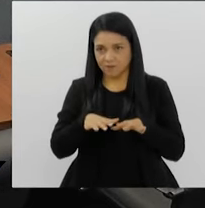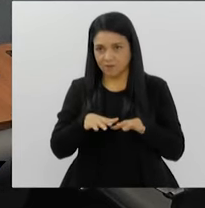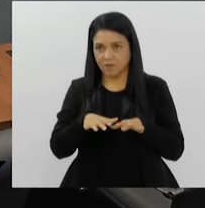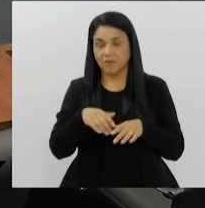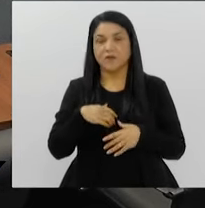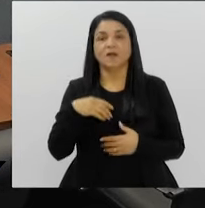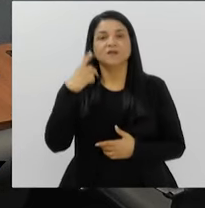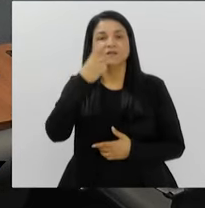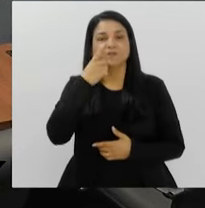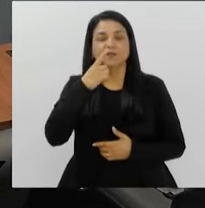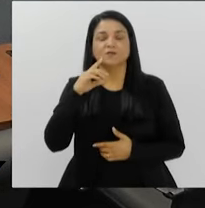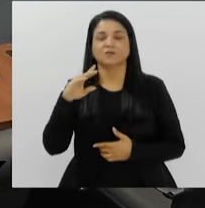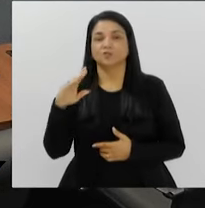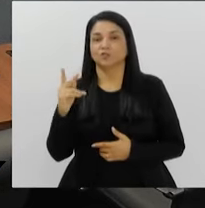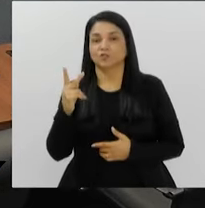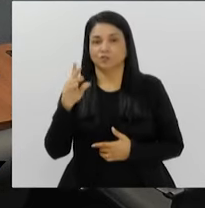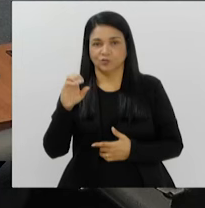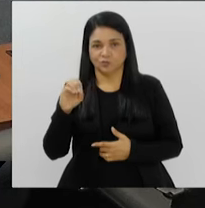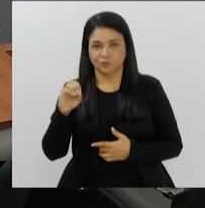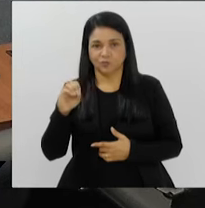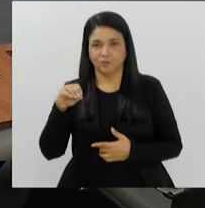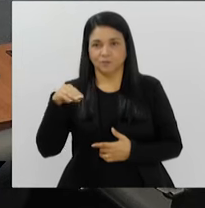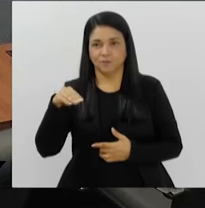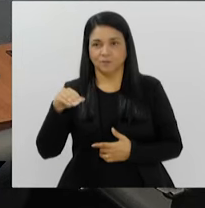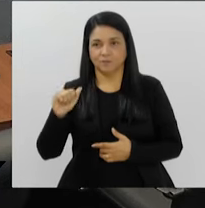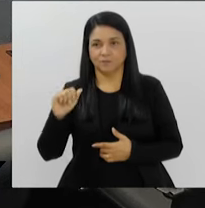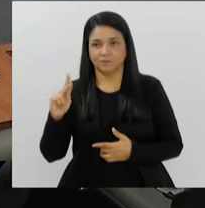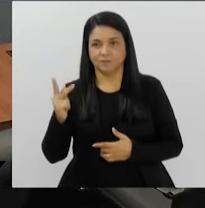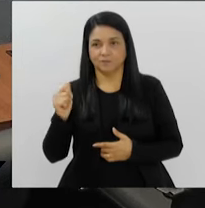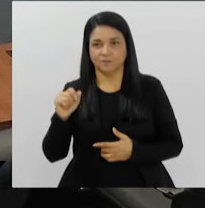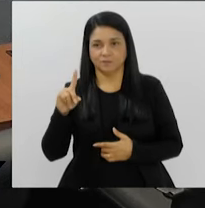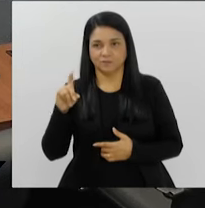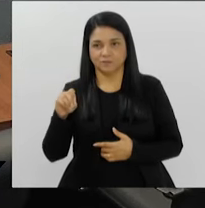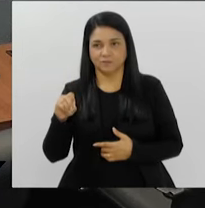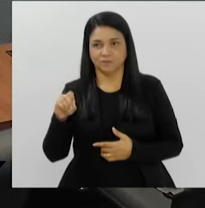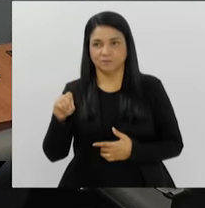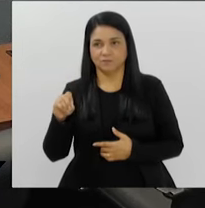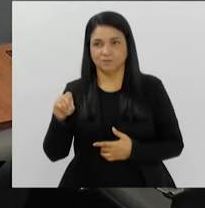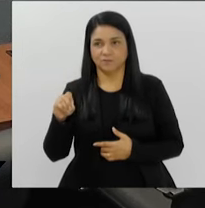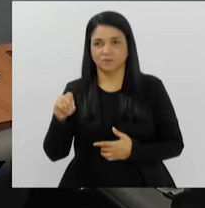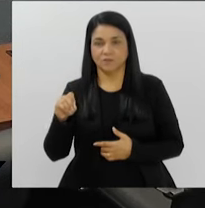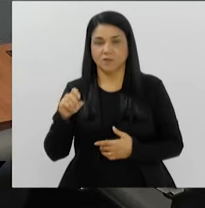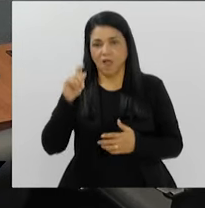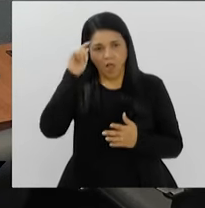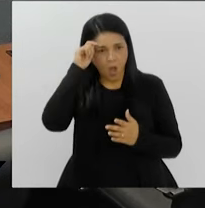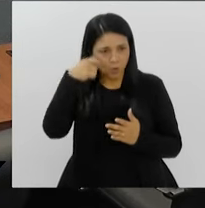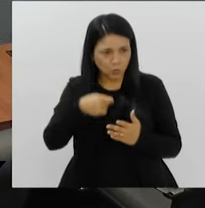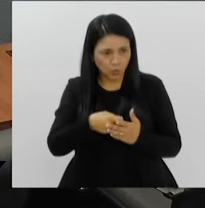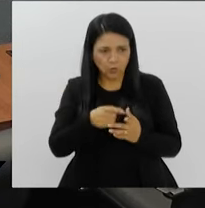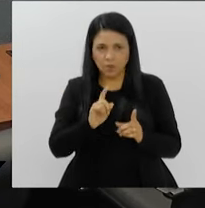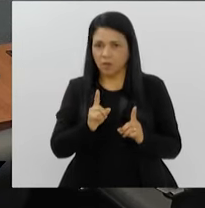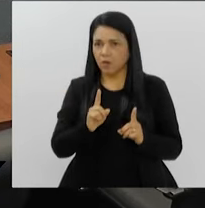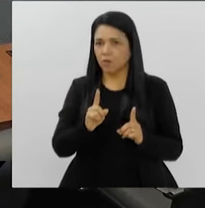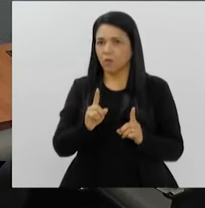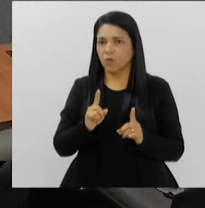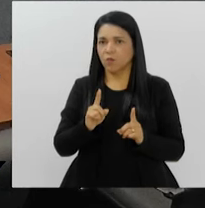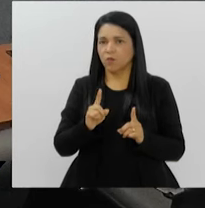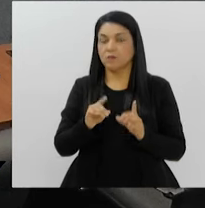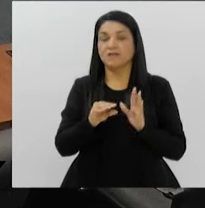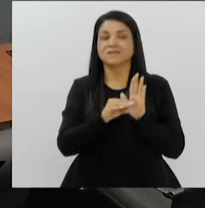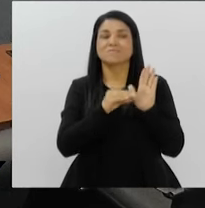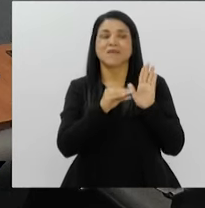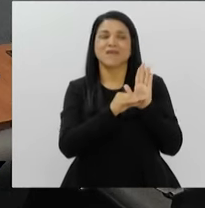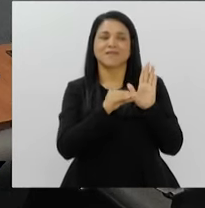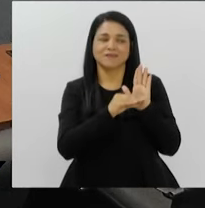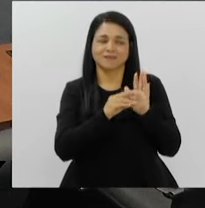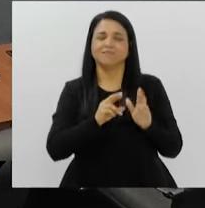Deputado Chico Machado, por favor. Não pode, autor. Não, você não está como autor, não. Só de emenda. Autor das emendas. Ah, das emendas.